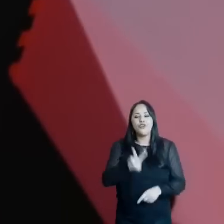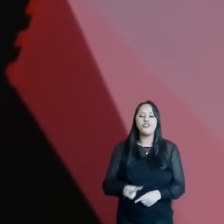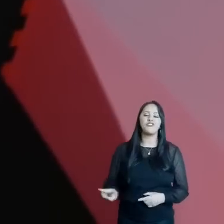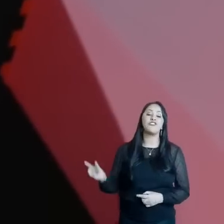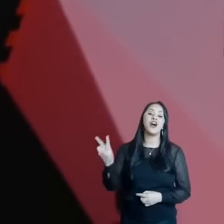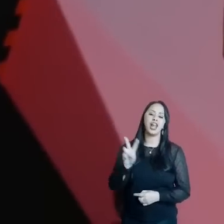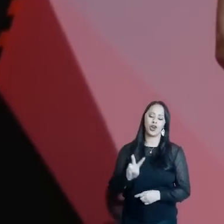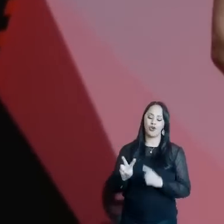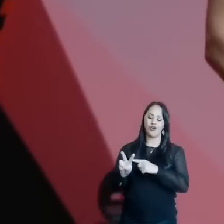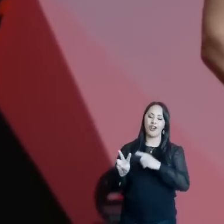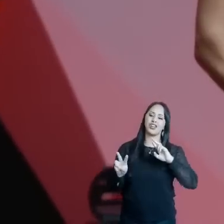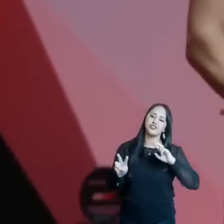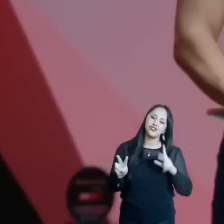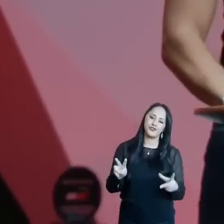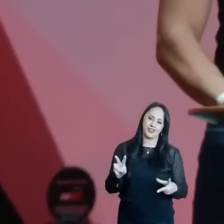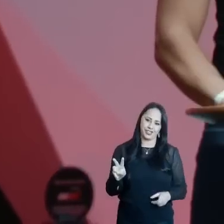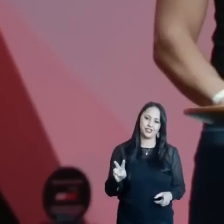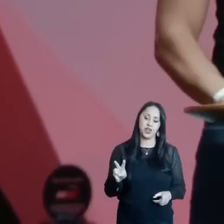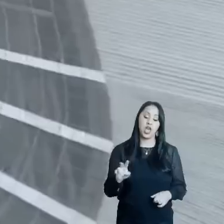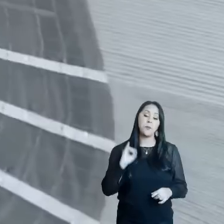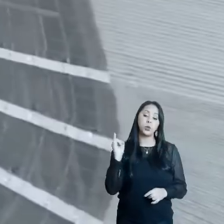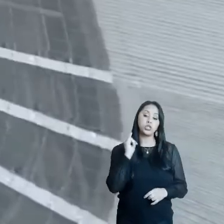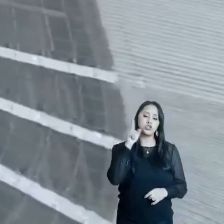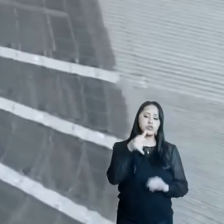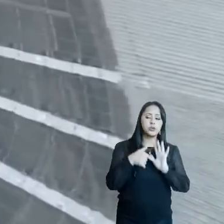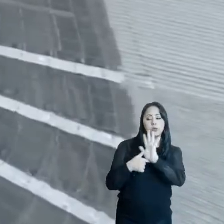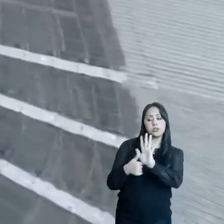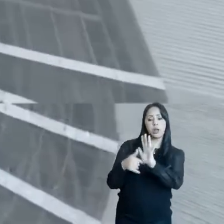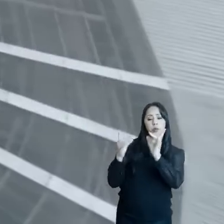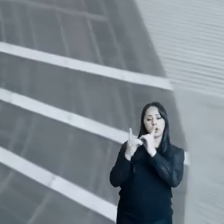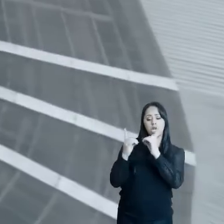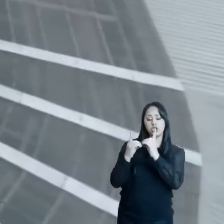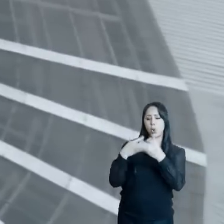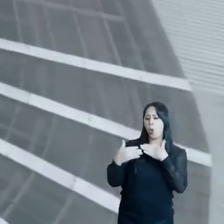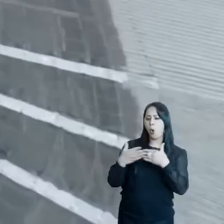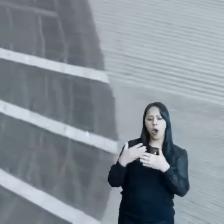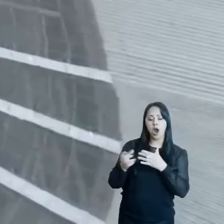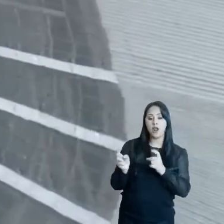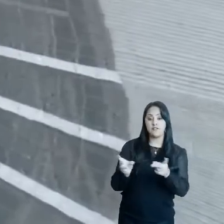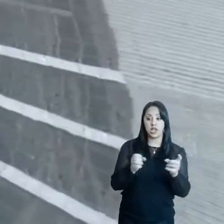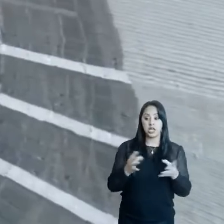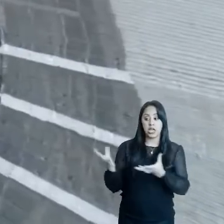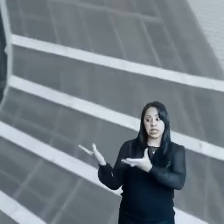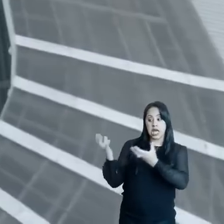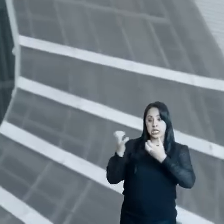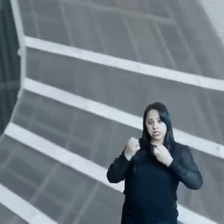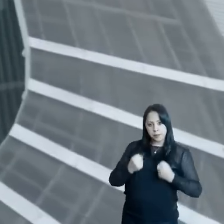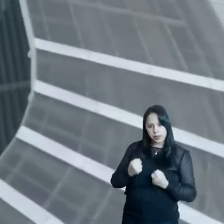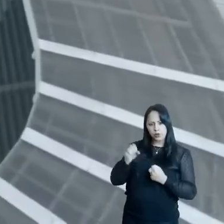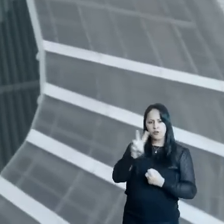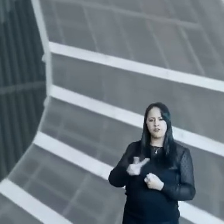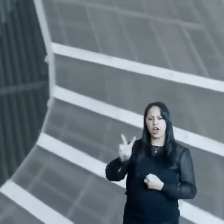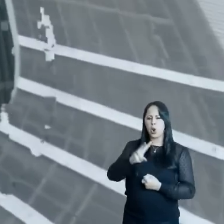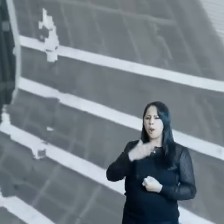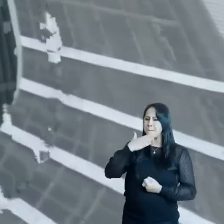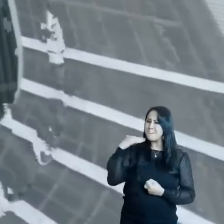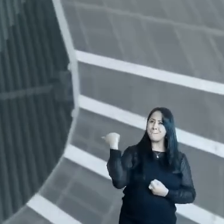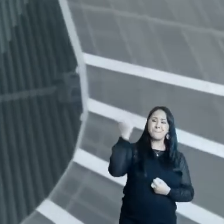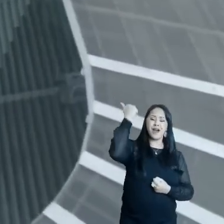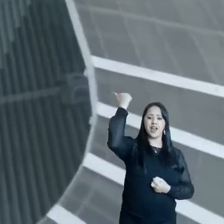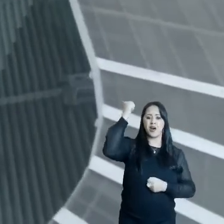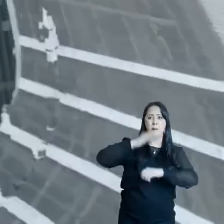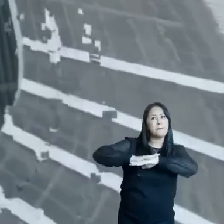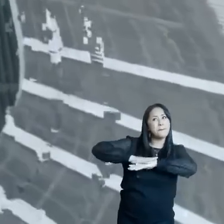importante que você consiga demonstrar para o seu cliente, quando você for fazer qualquer tipo de venda, que ele está recebendo um valor muito maior do que o que ele